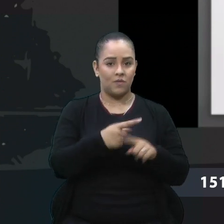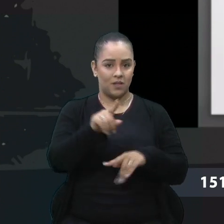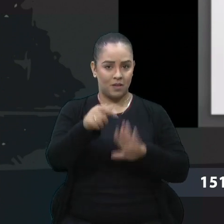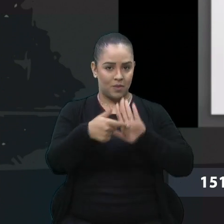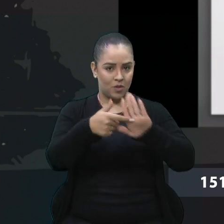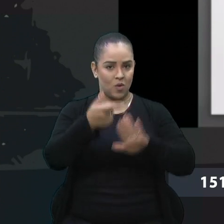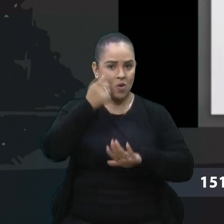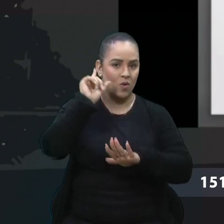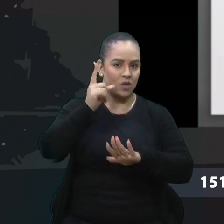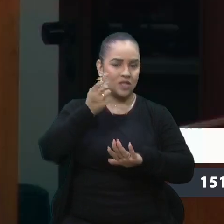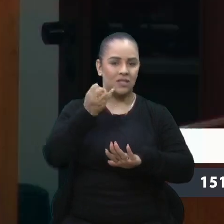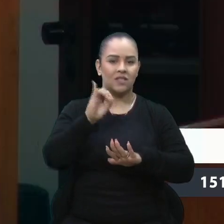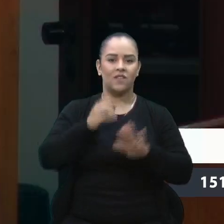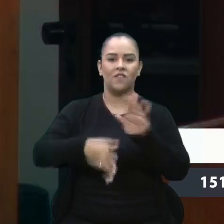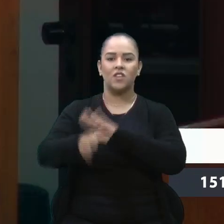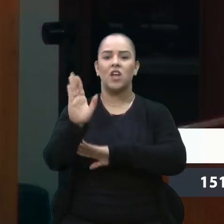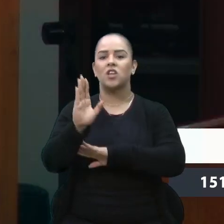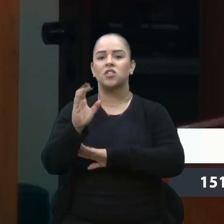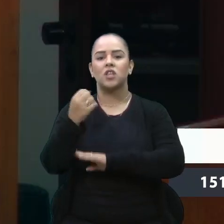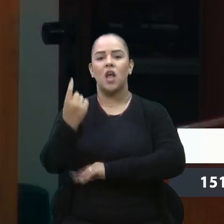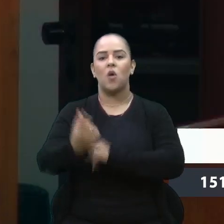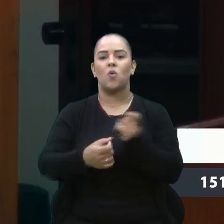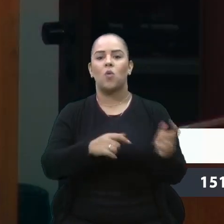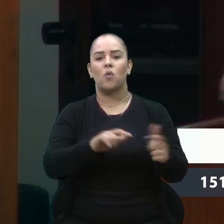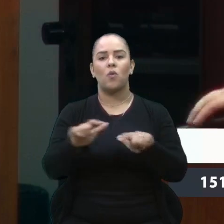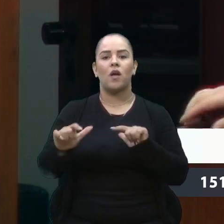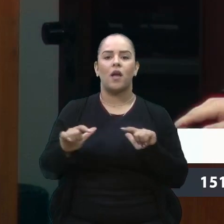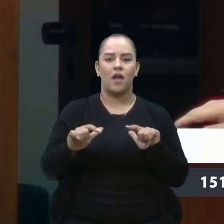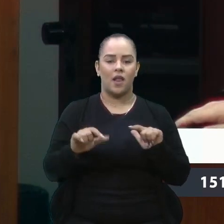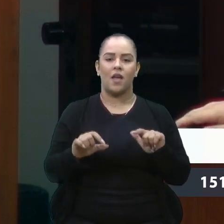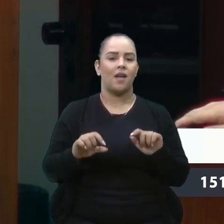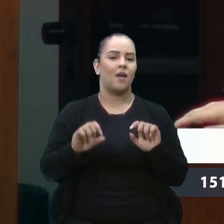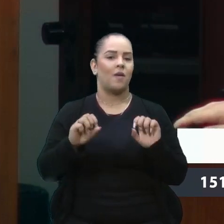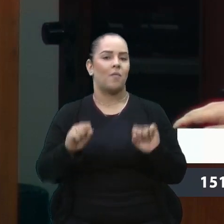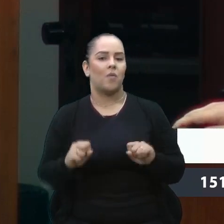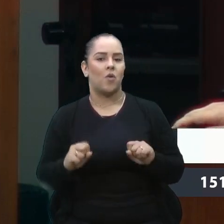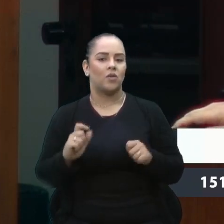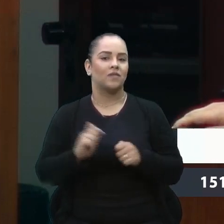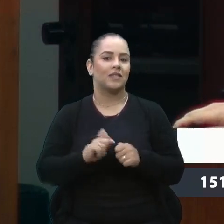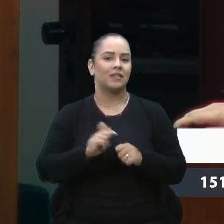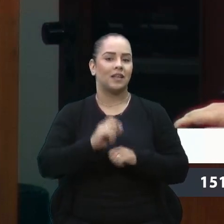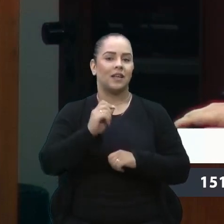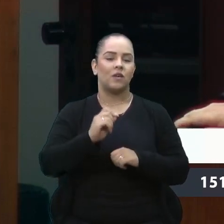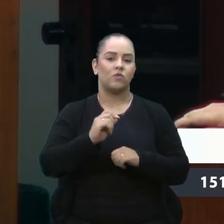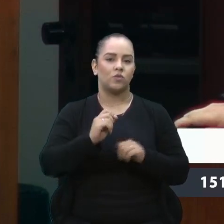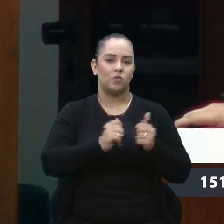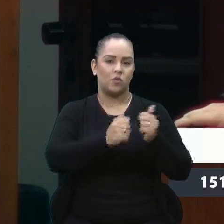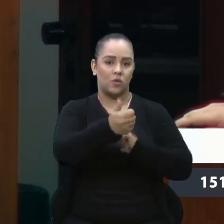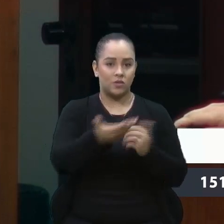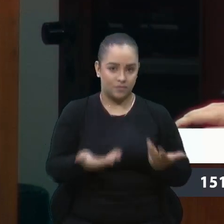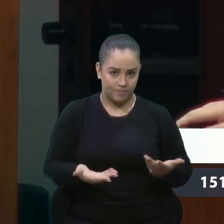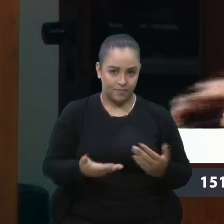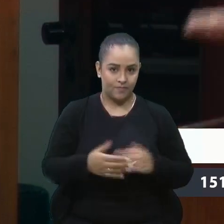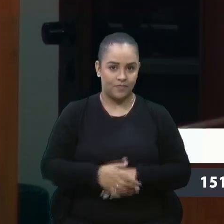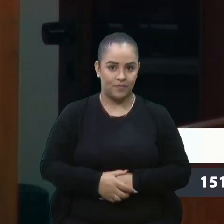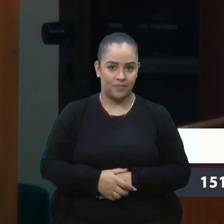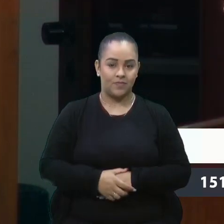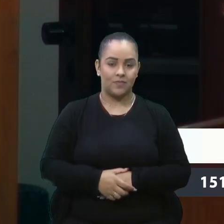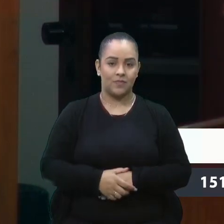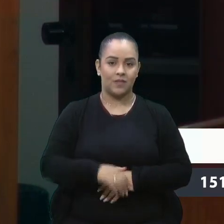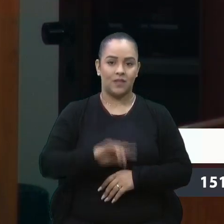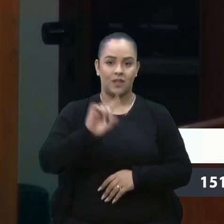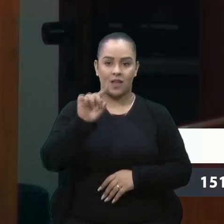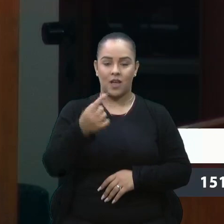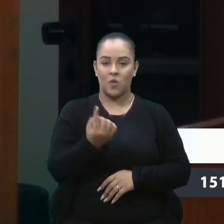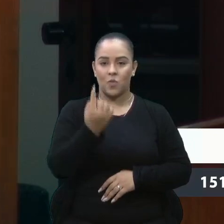pessoas viajam para algum local para poder fazer a prática do esporte. Então, essa é uma das